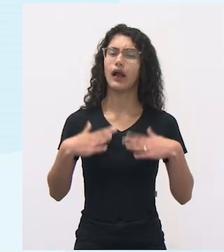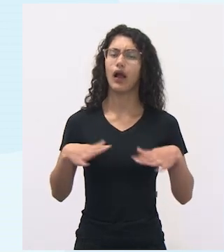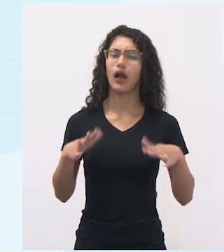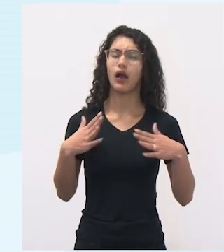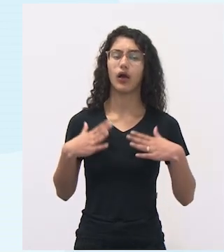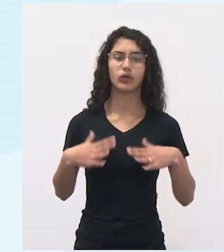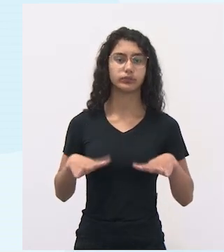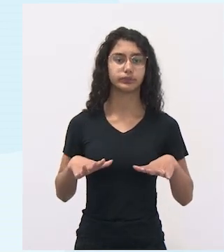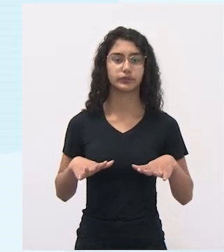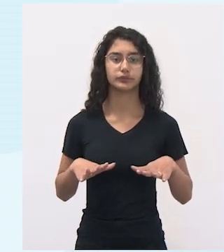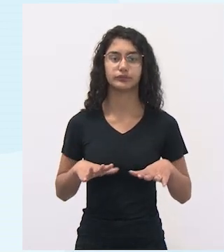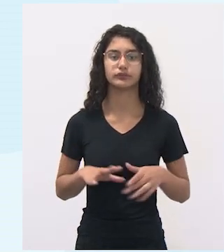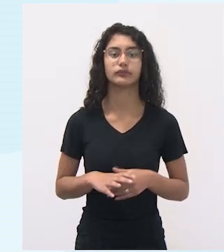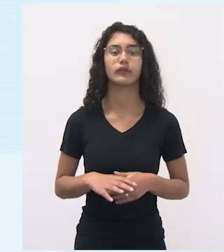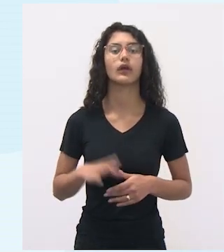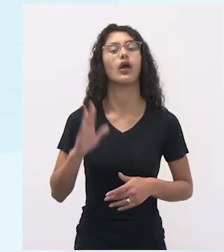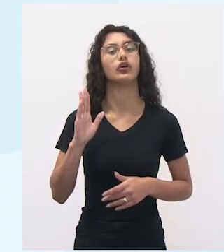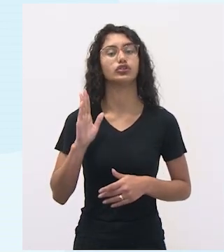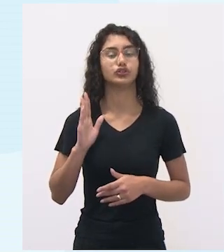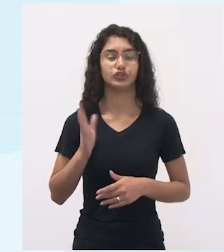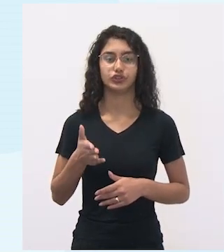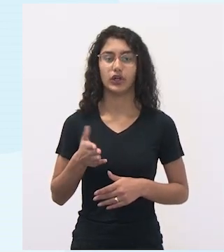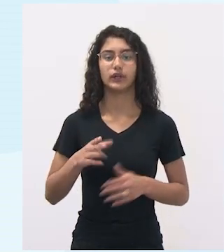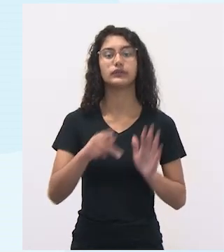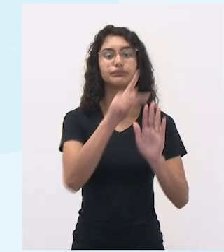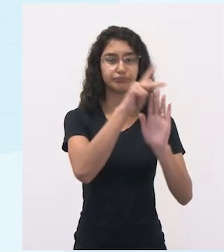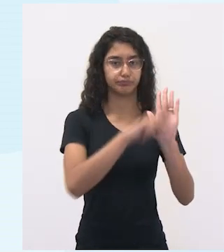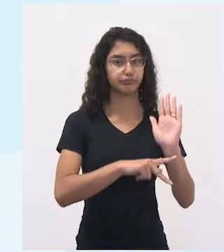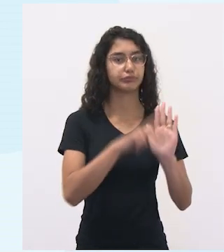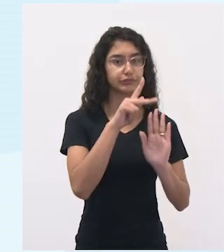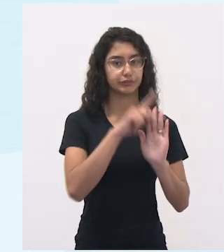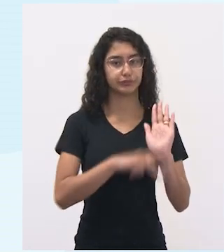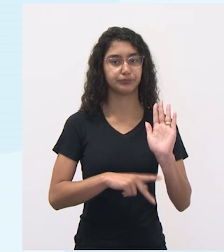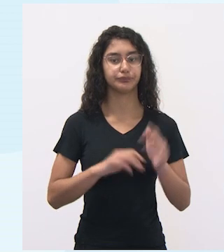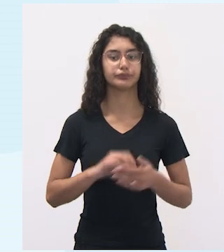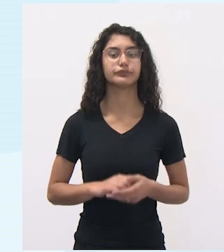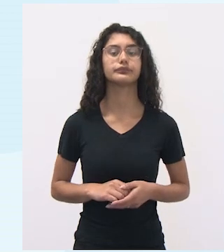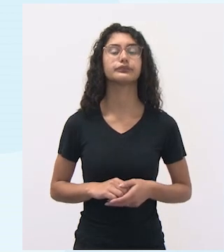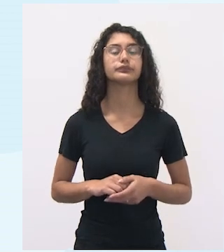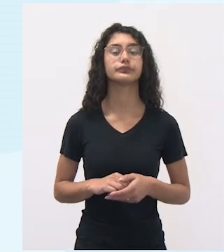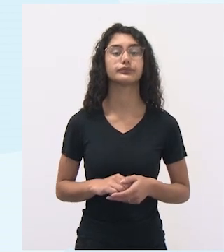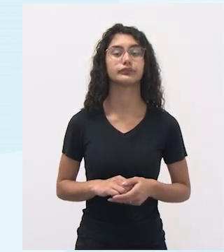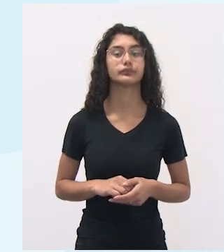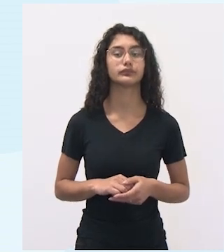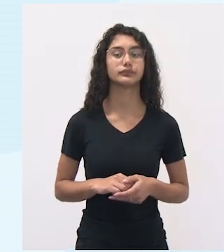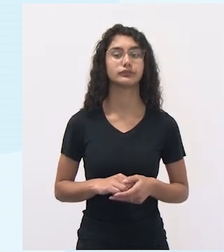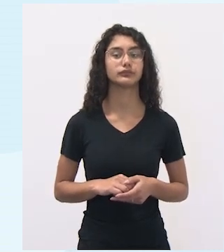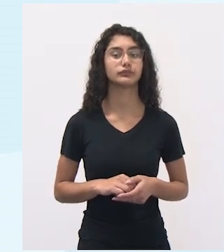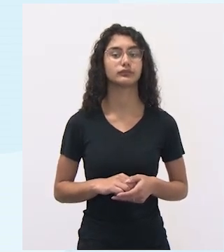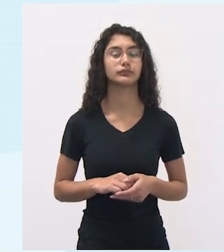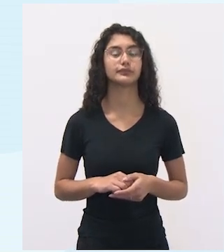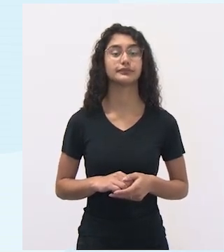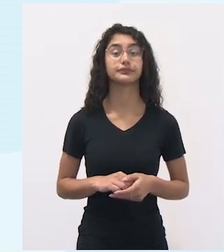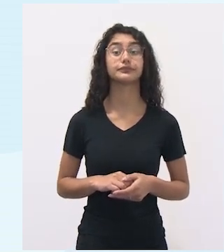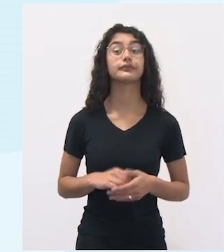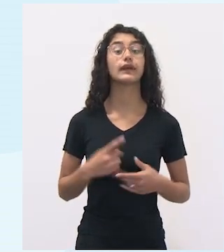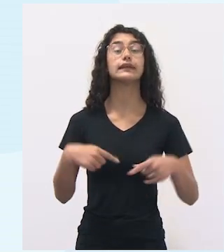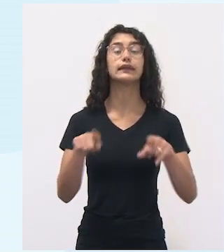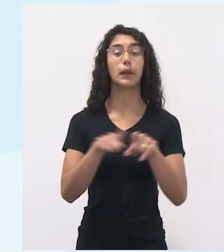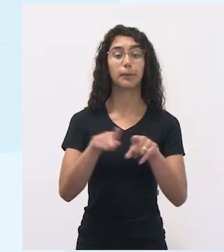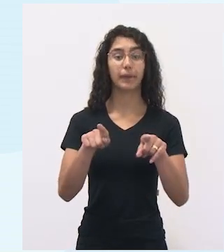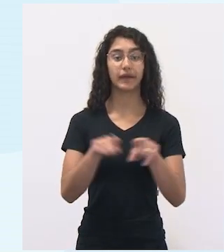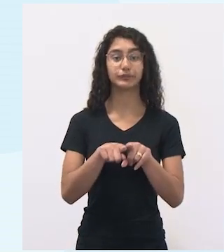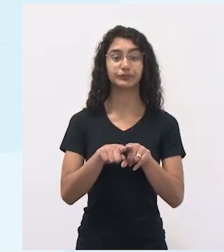problema, que está mais detalhado na portaria. Próximo. E